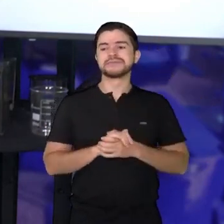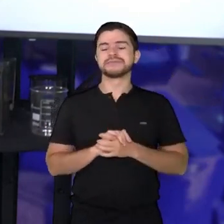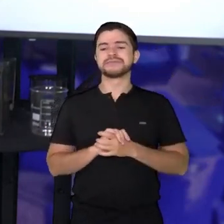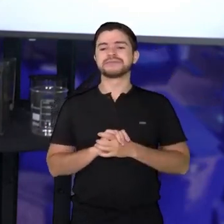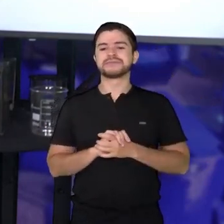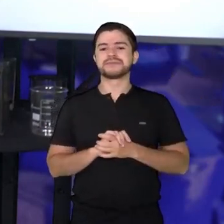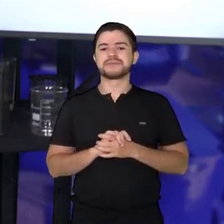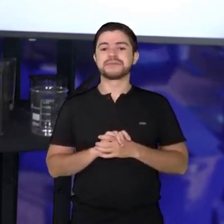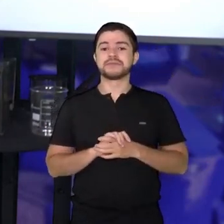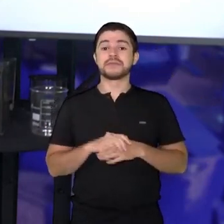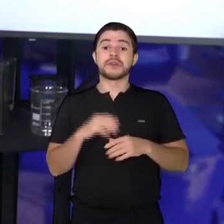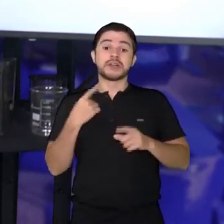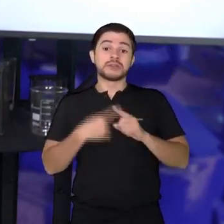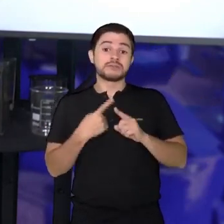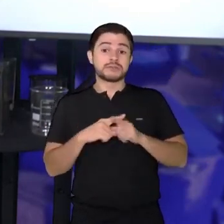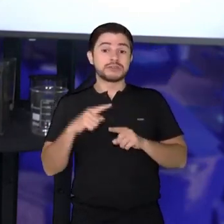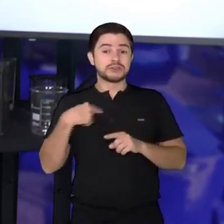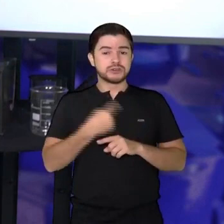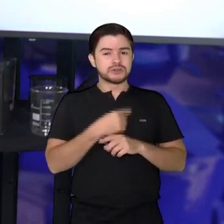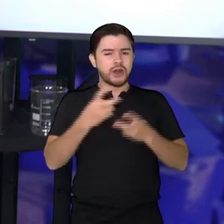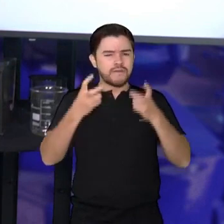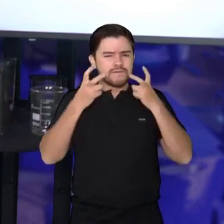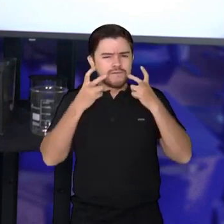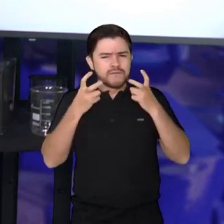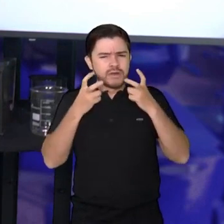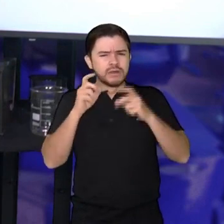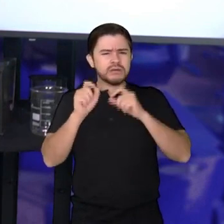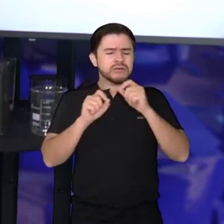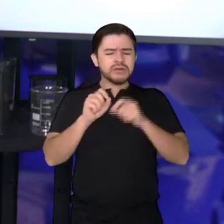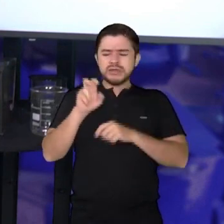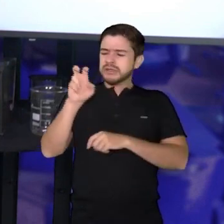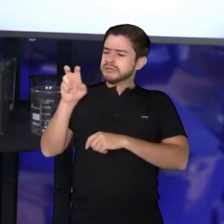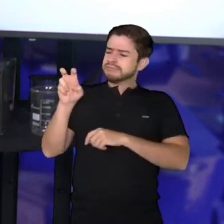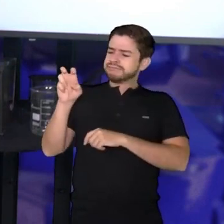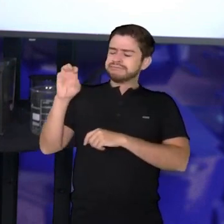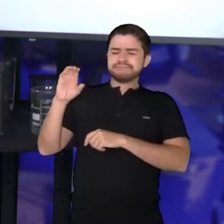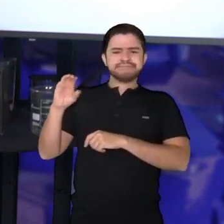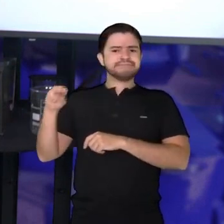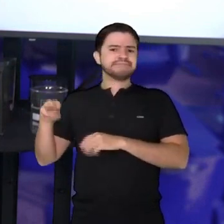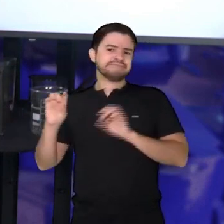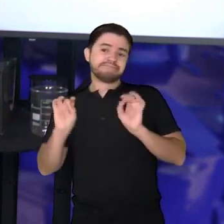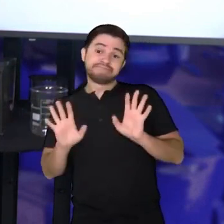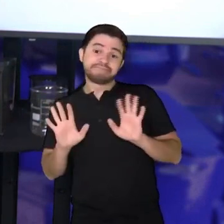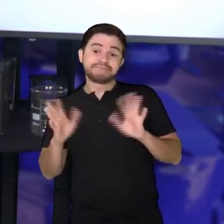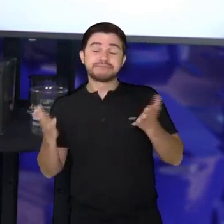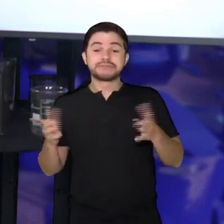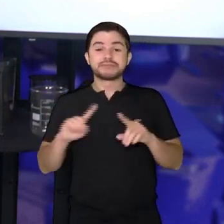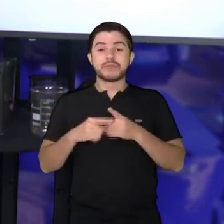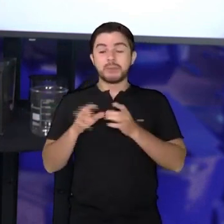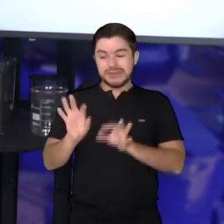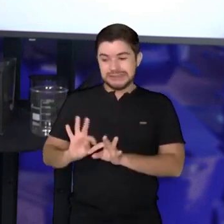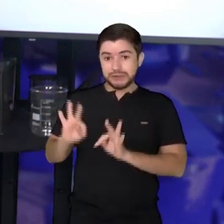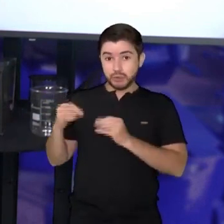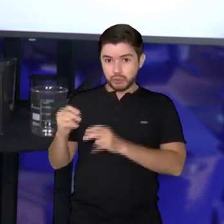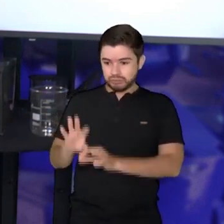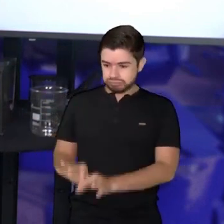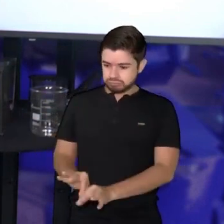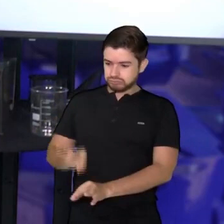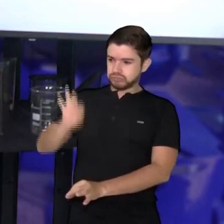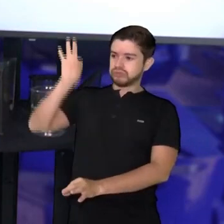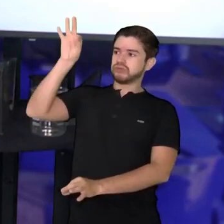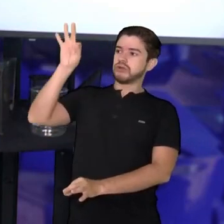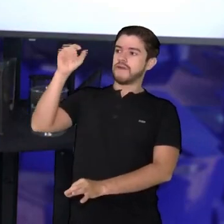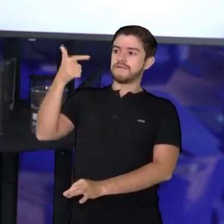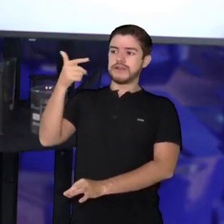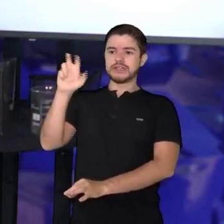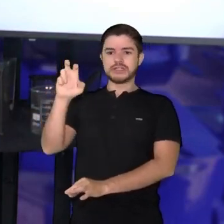ali do recipiente até onde está demarcado é 5 centímetros. Então, se a altura total ela é 25, teremos